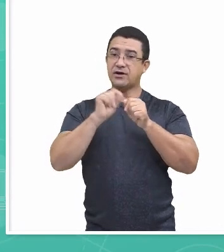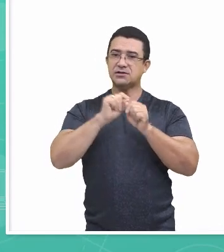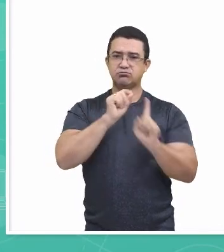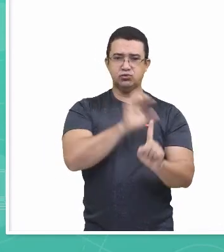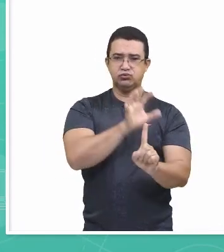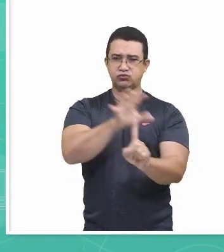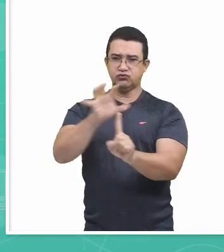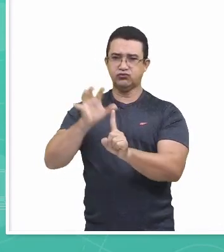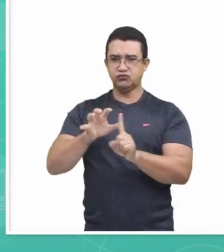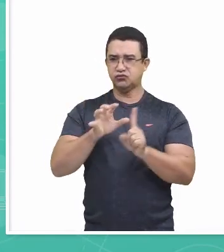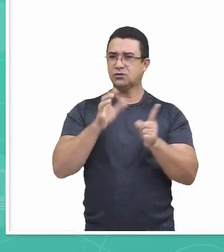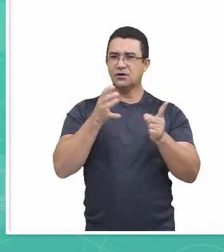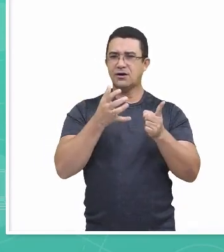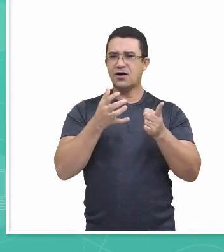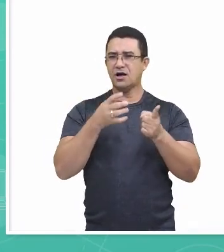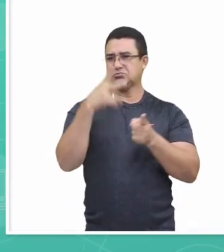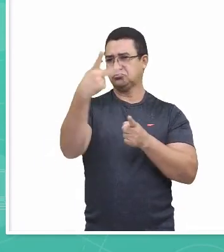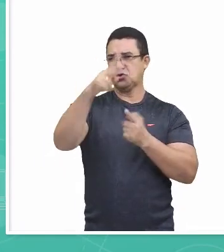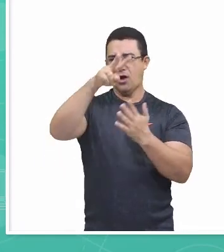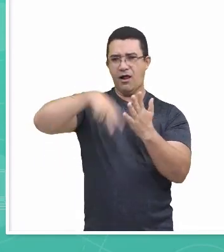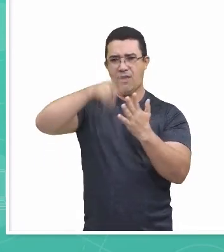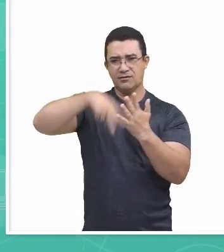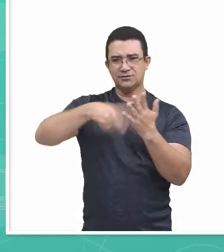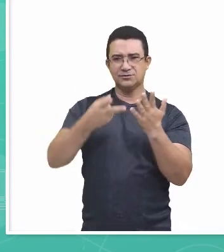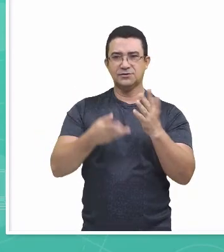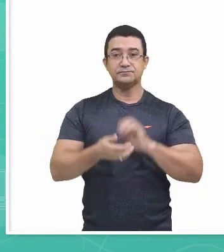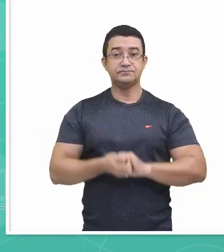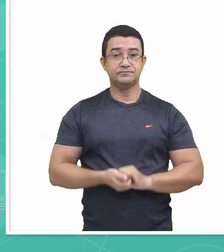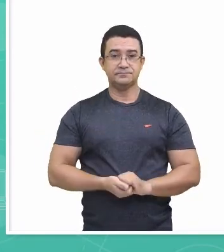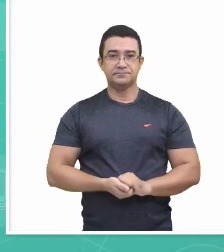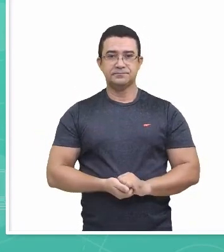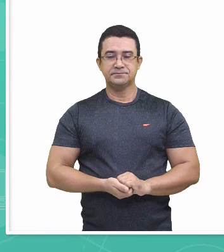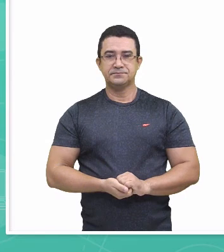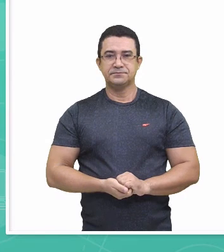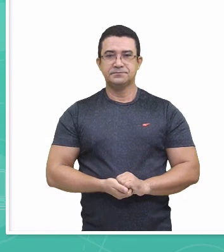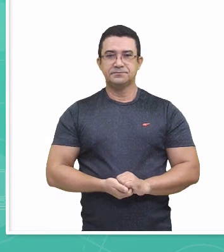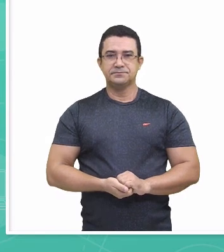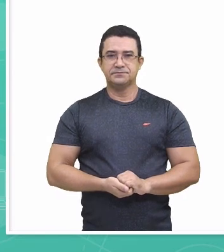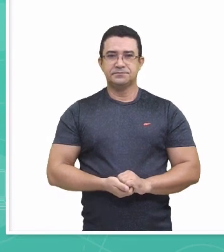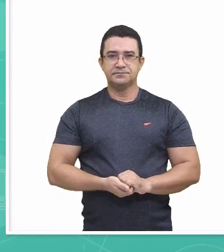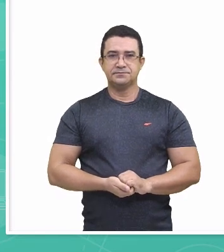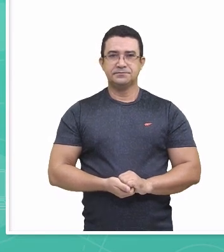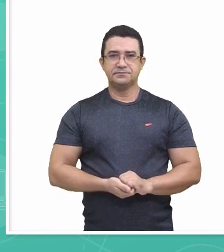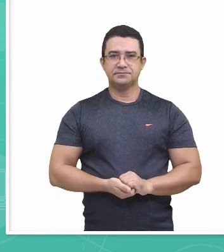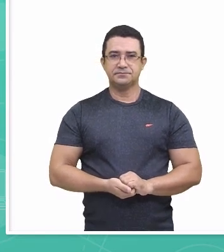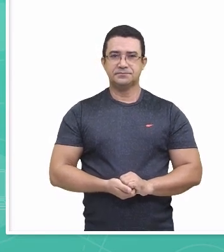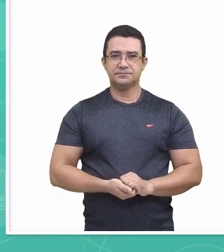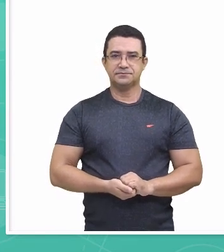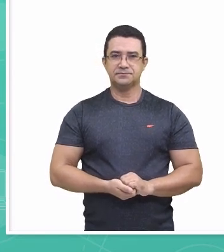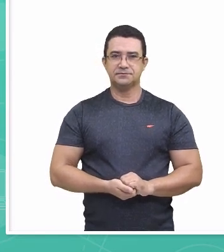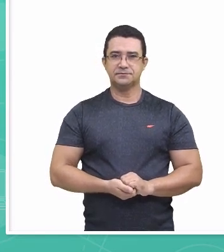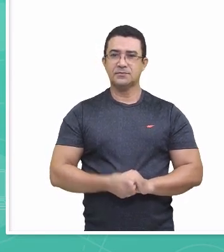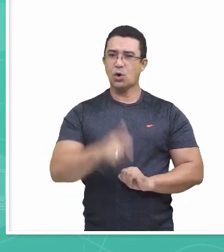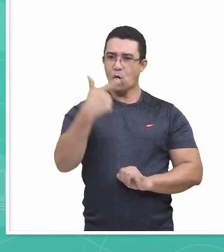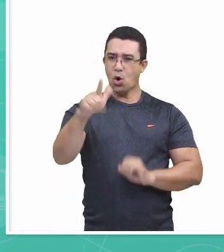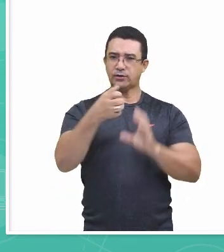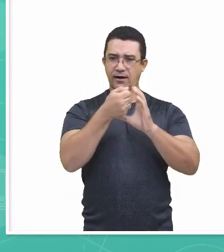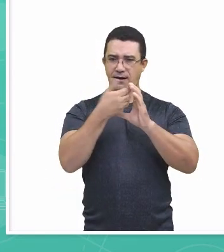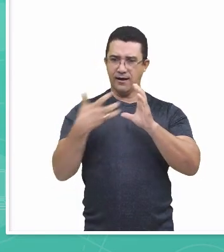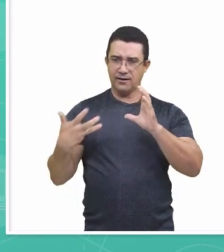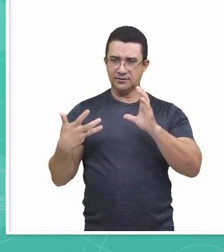passar a sua mensagem. Muito bem. Prosseguindo ainda com as características, olha só, observe aí. Muito bem, outras